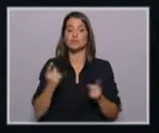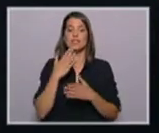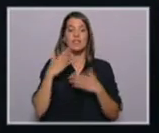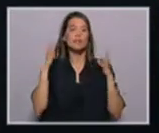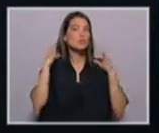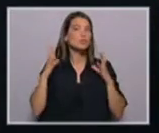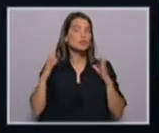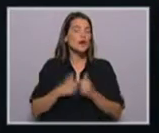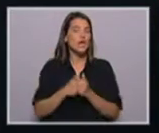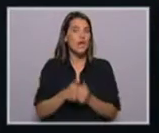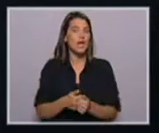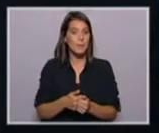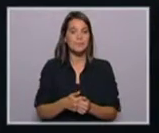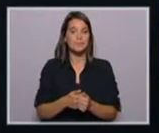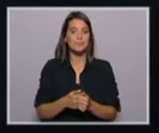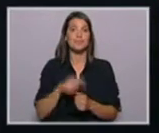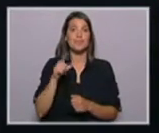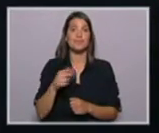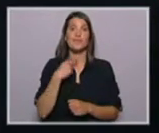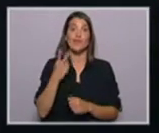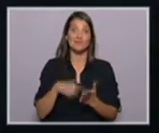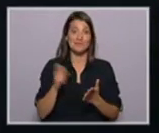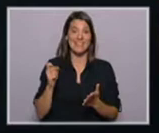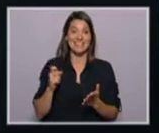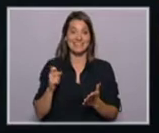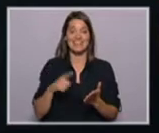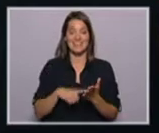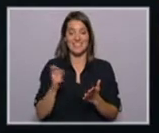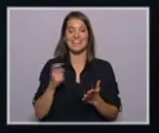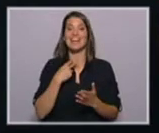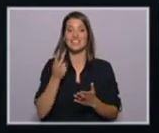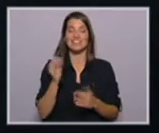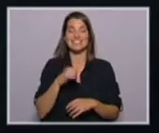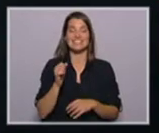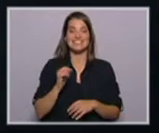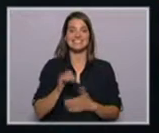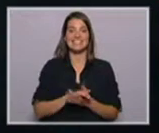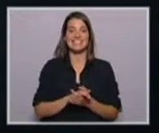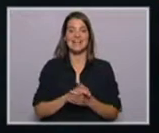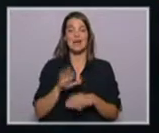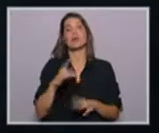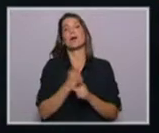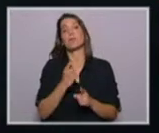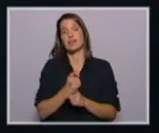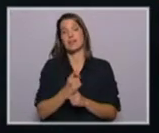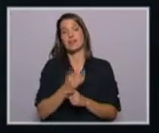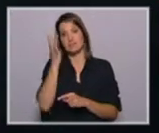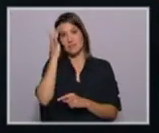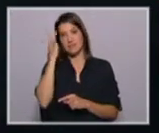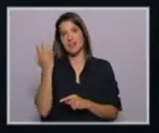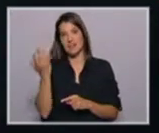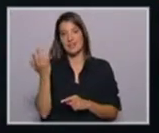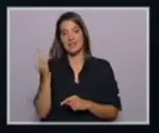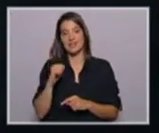guia. Não sei se a gente... Tínhamos também a Voz da América. Tínhamos a Voz da América. Também tínhamos a Voz da América. Pois. Mas, de qualquer maneira, era mais fácil,